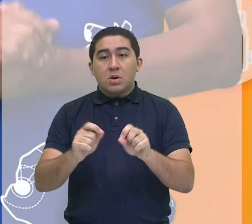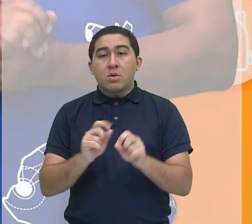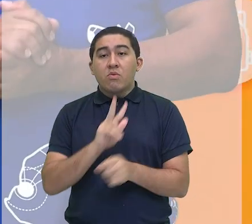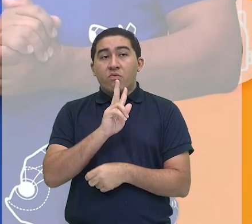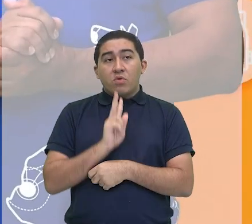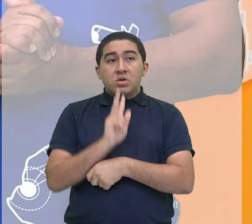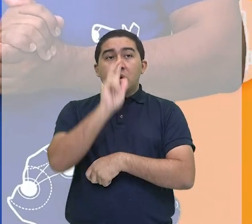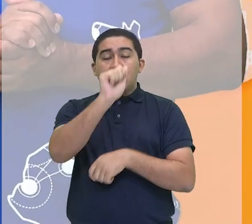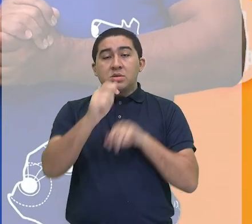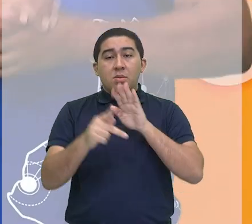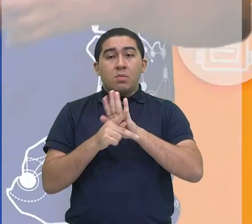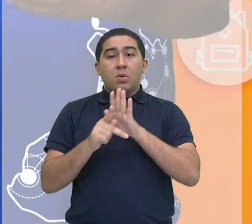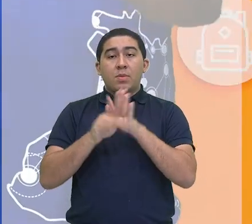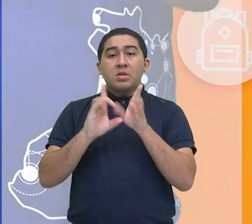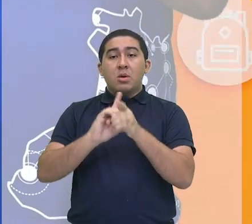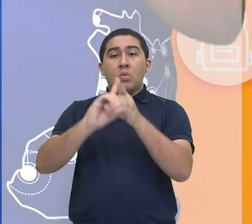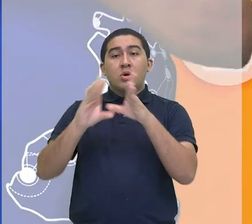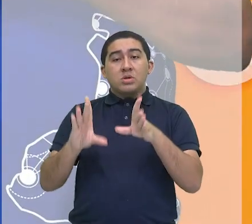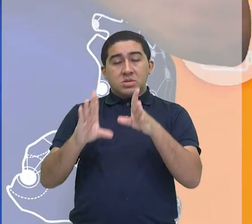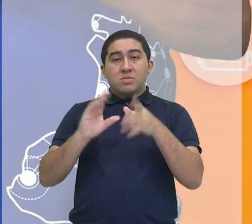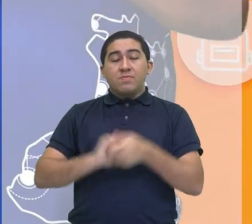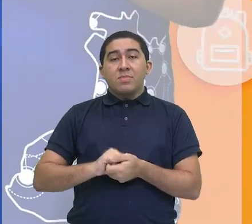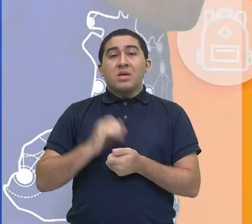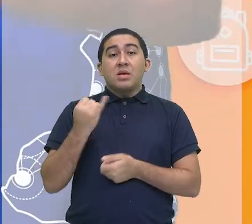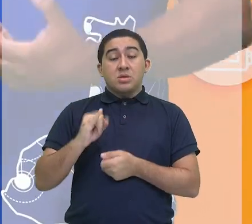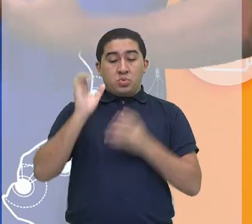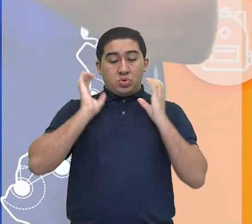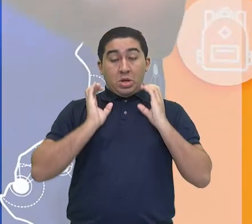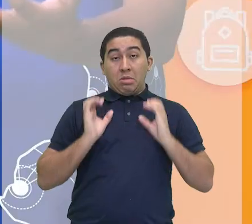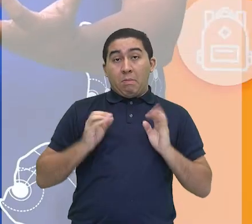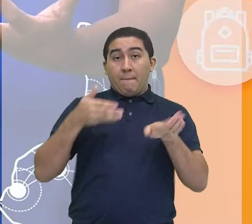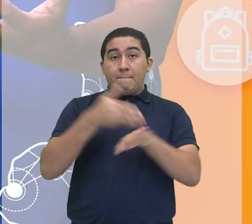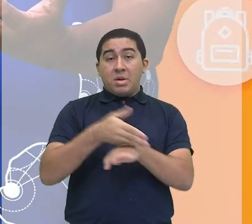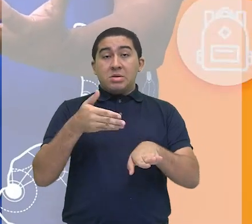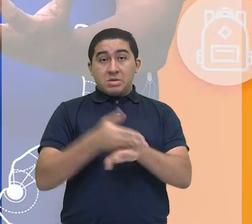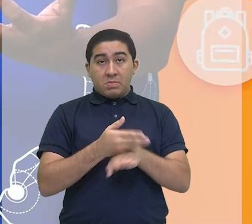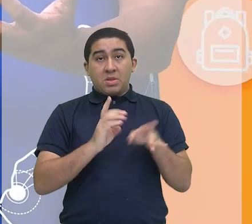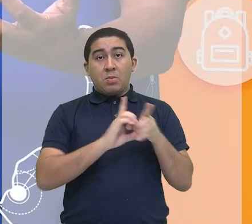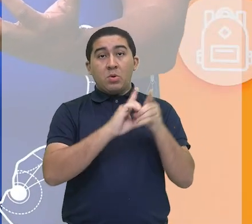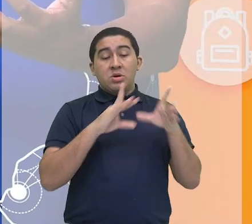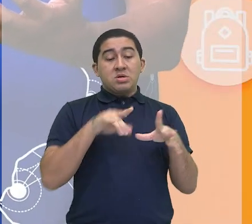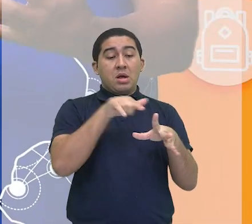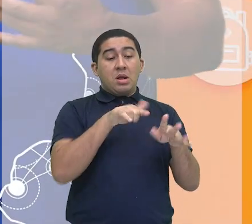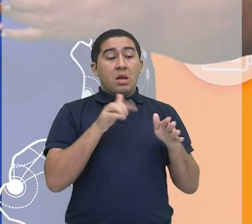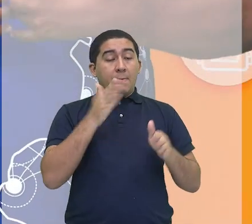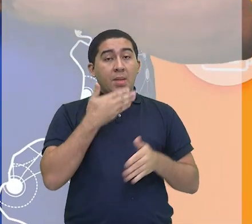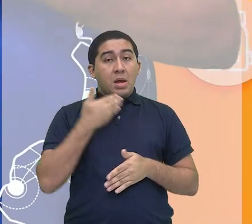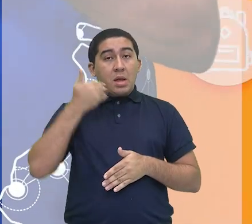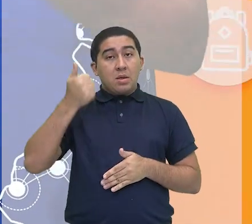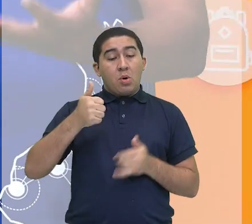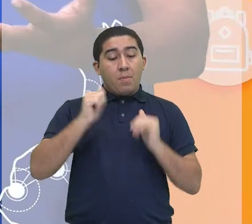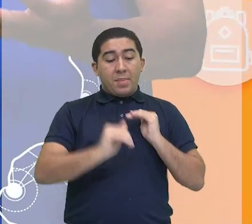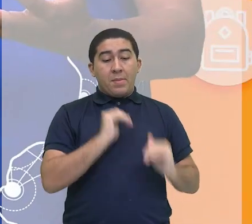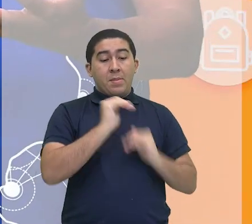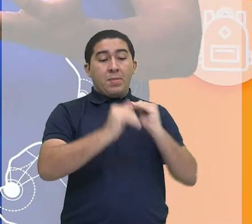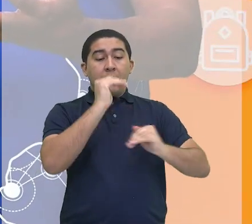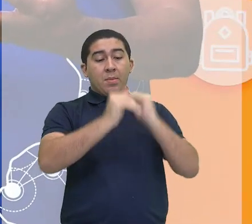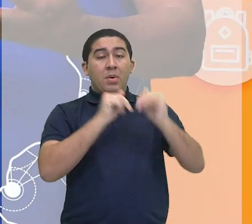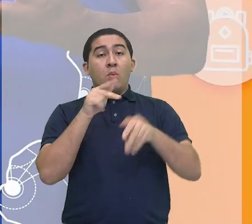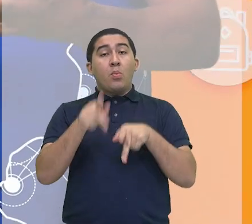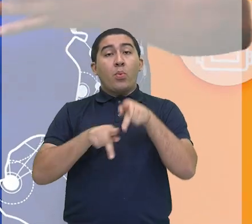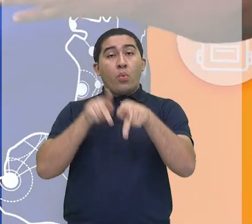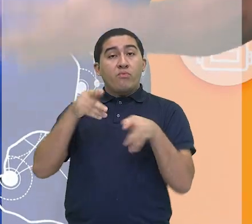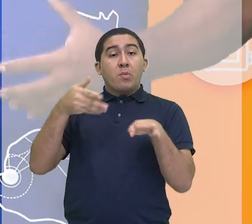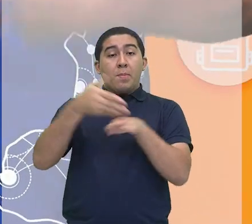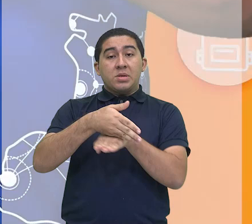fortalece a democracia. Quanto mais o cidadão participa, mais ele fortalece a democracia, né? Mais o povo está ali